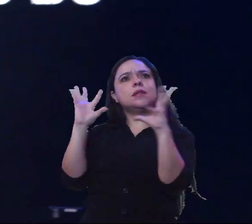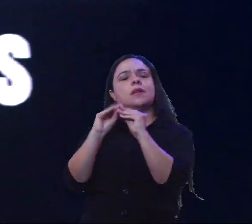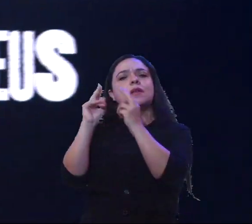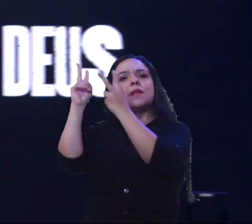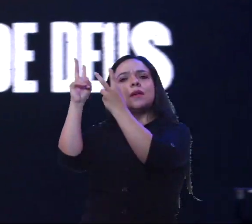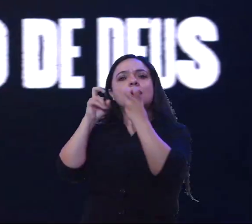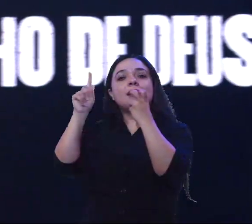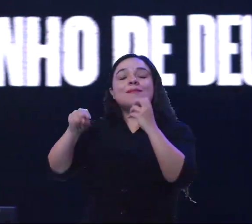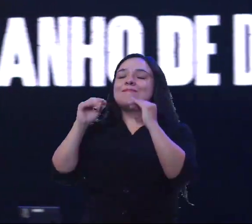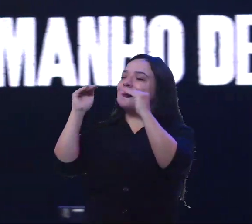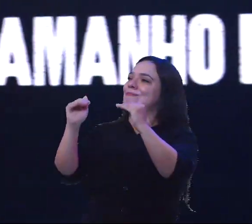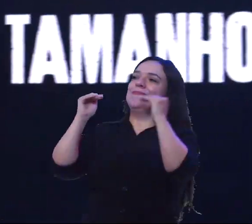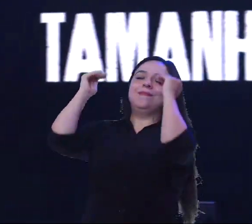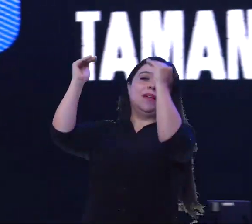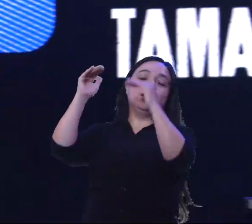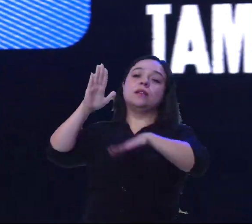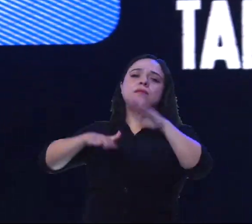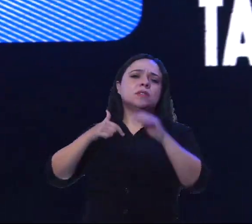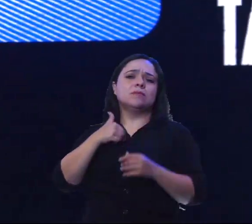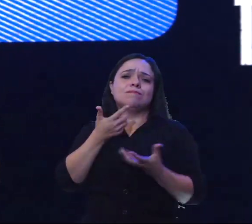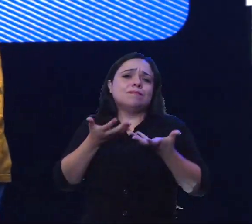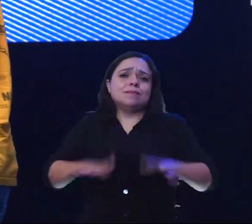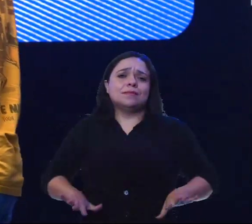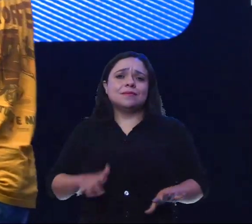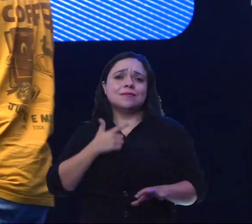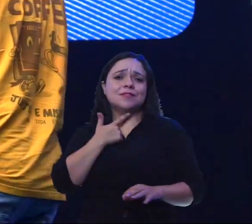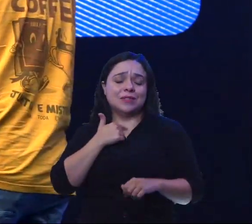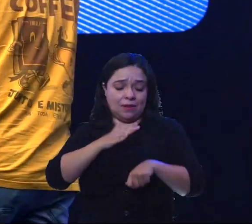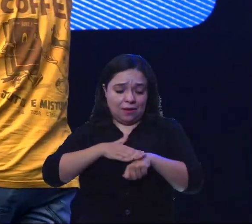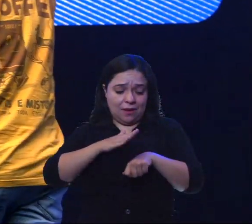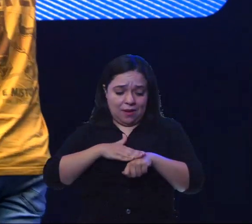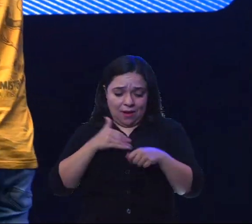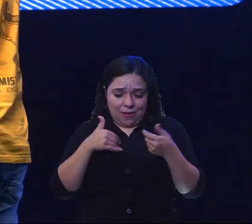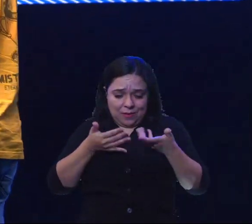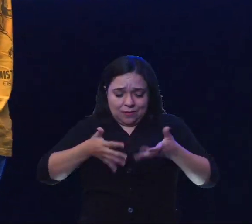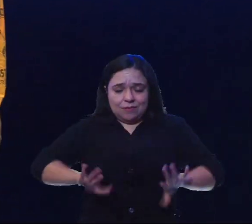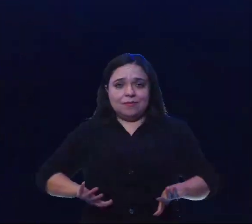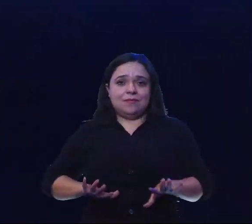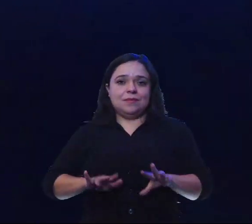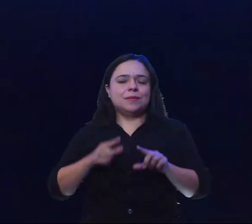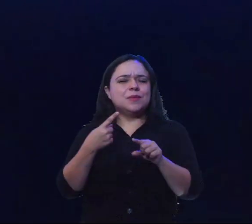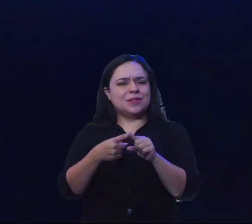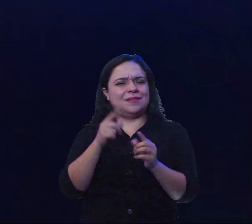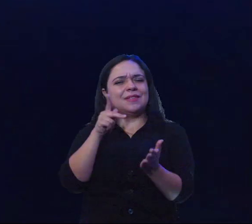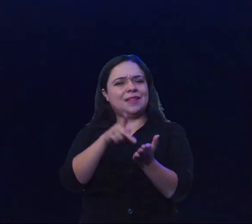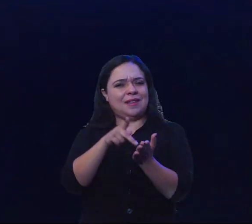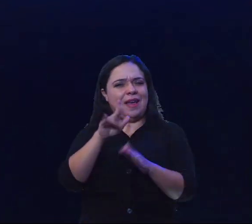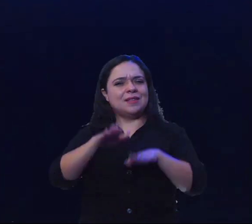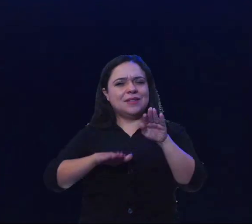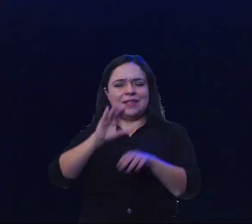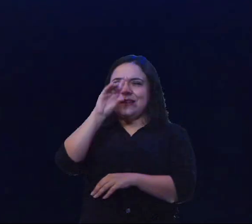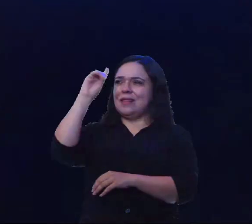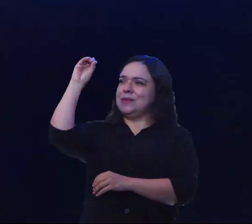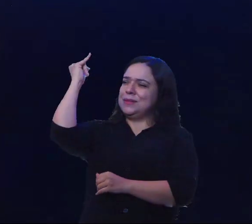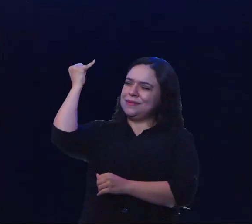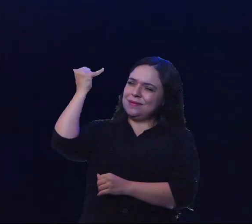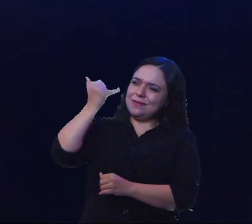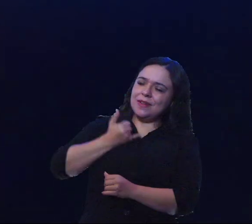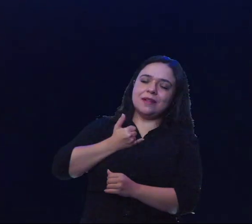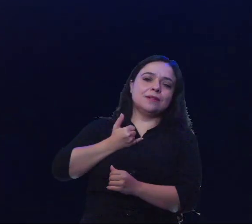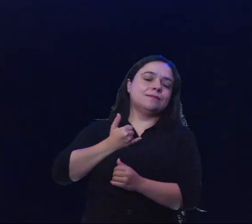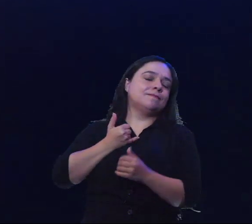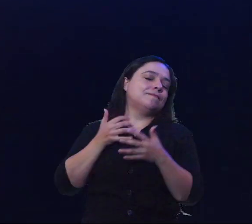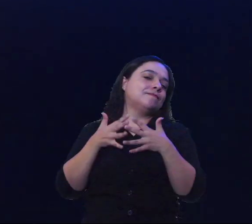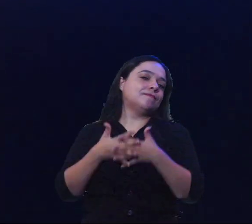até contra a nossa própria vontade. Porque, fala bem a verdade, tem coisas que Deus pede para a gente fazer que são complicadas, não é